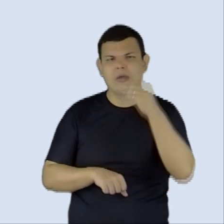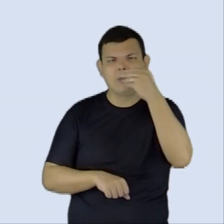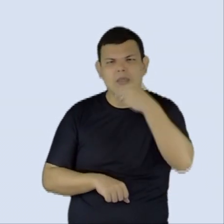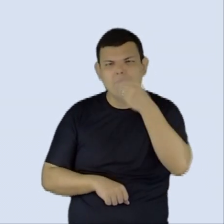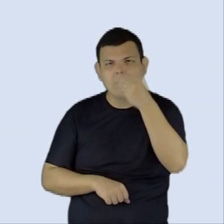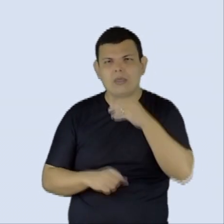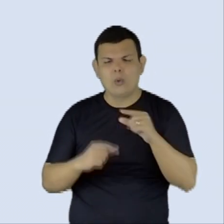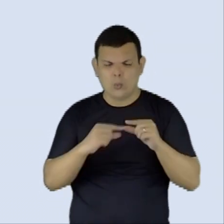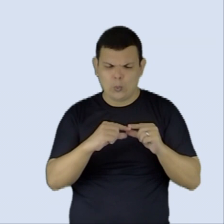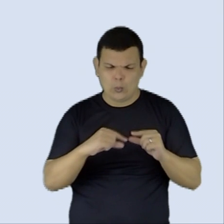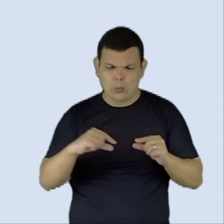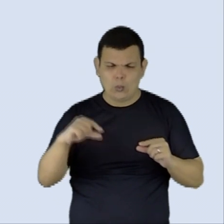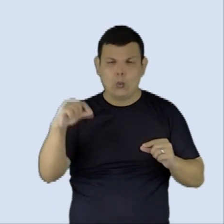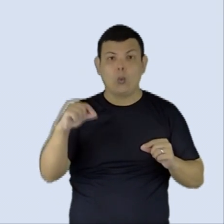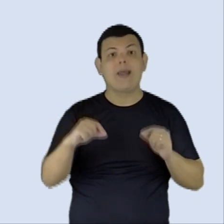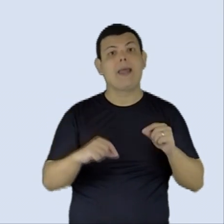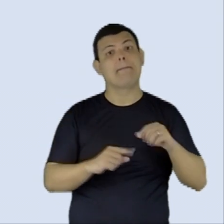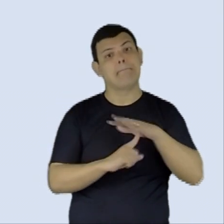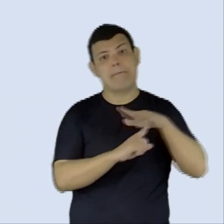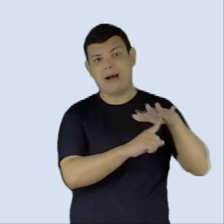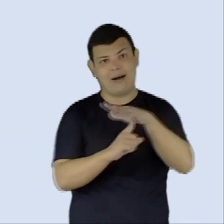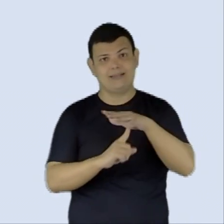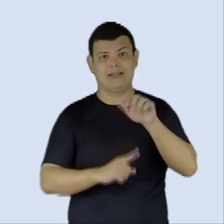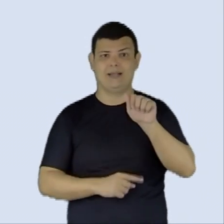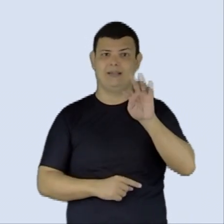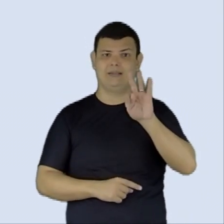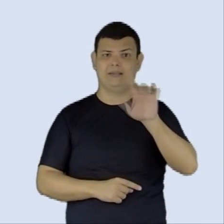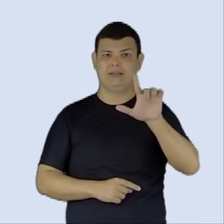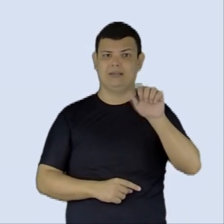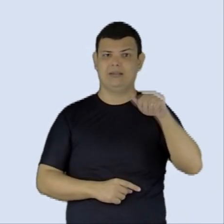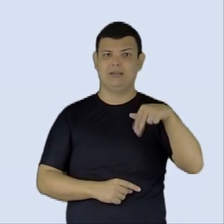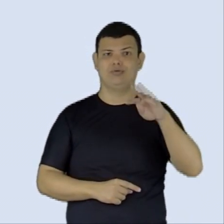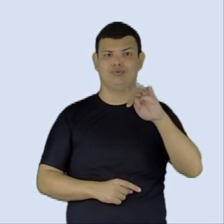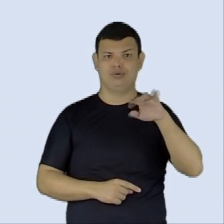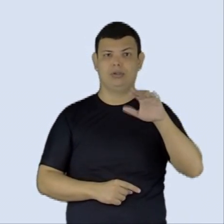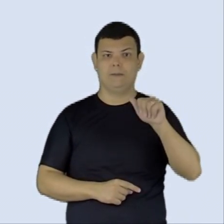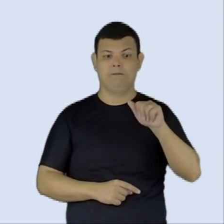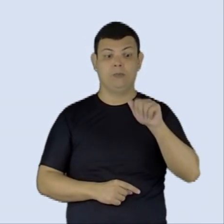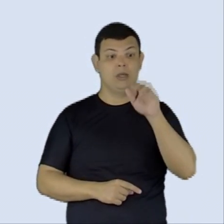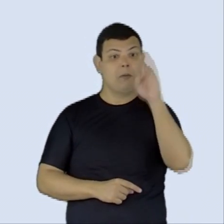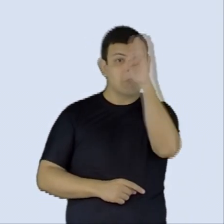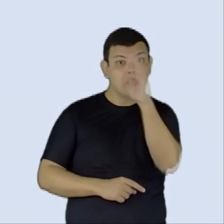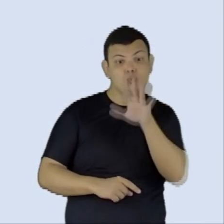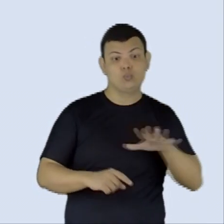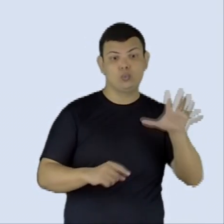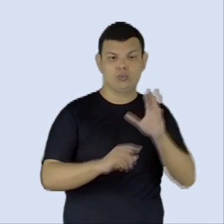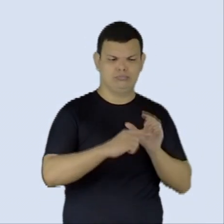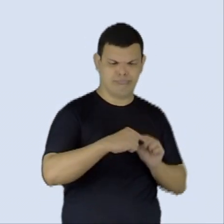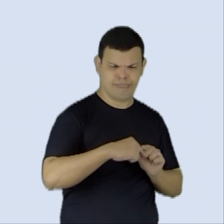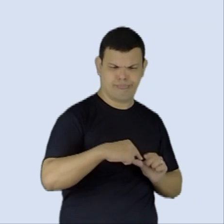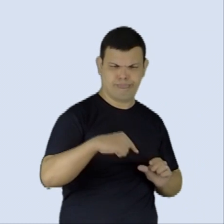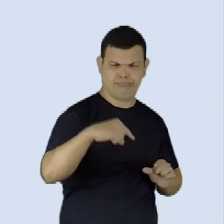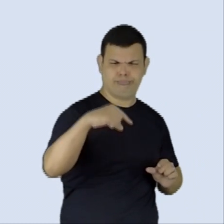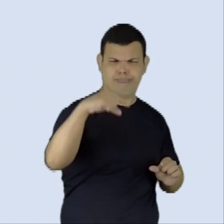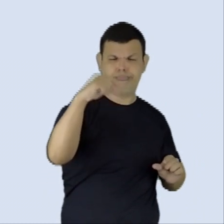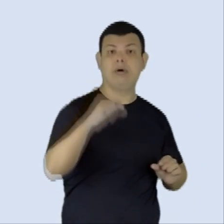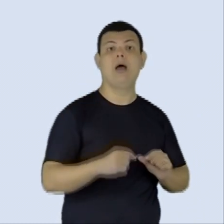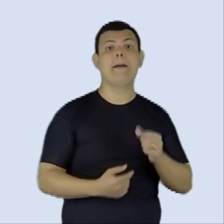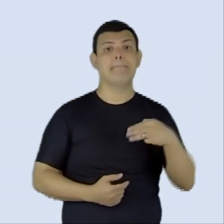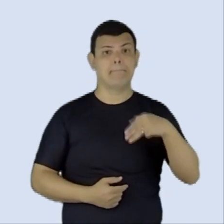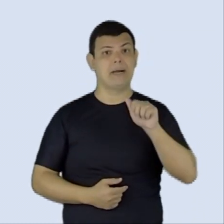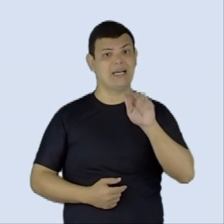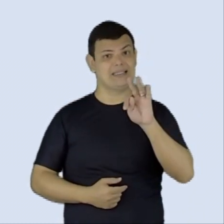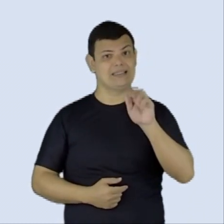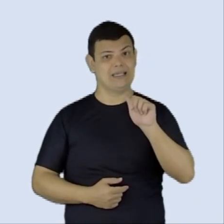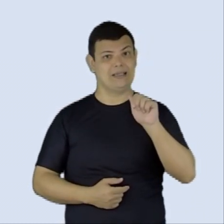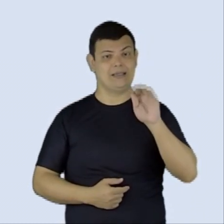bem reduzido, a Mata Atlântica. Esse litoral do Brasil, a Mata Atlântica, era bem extenso, né? Chegava